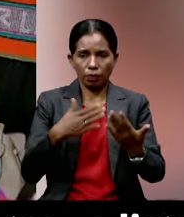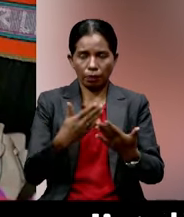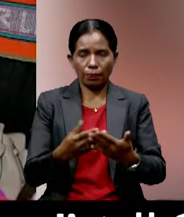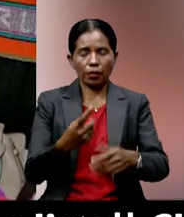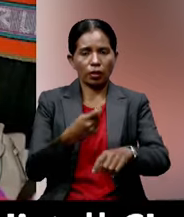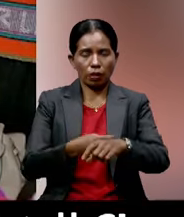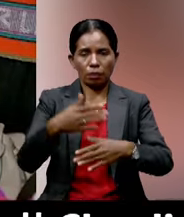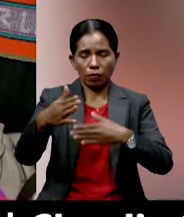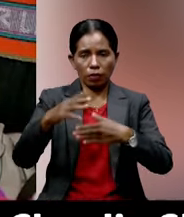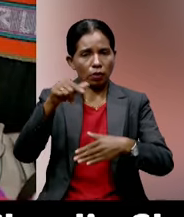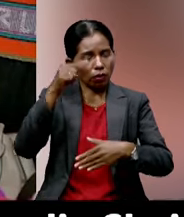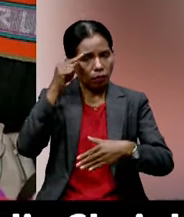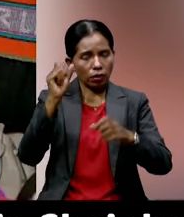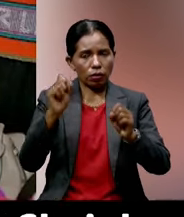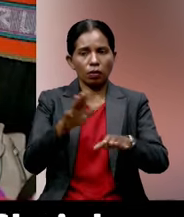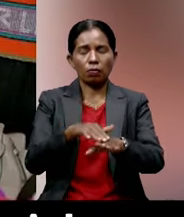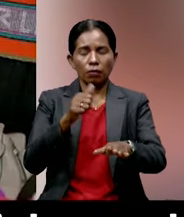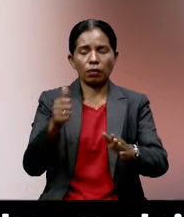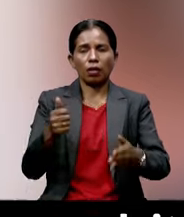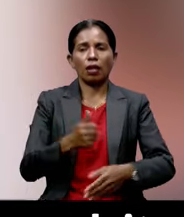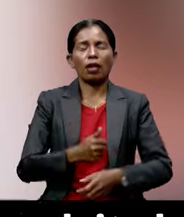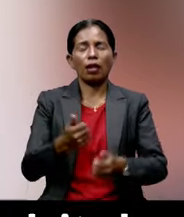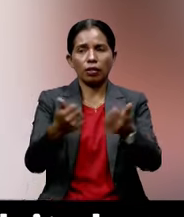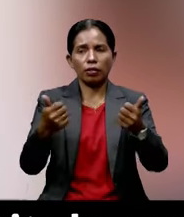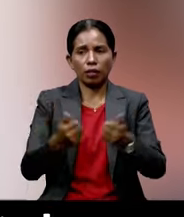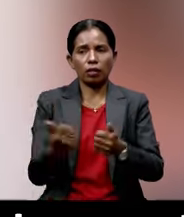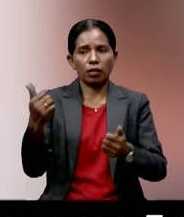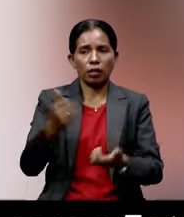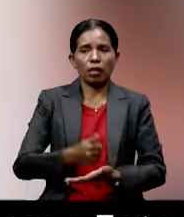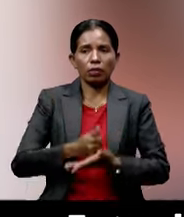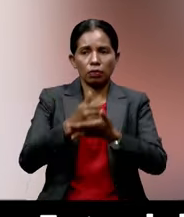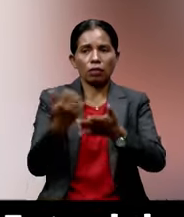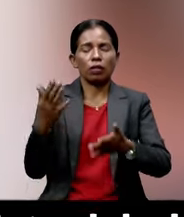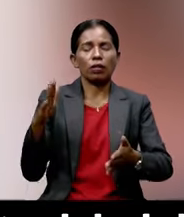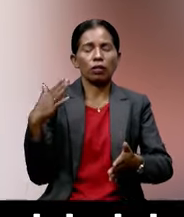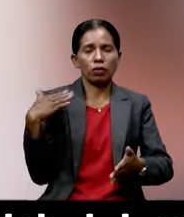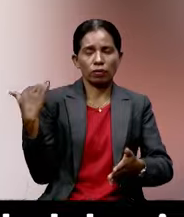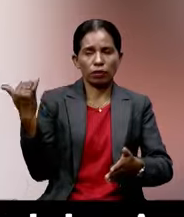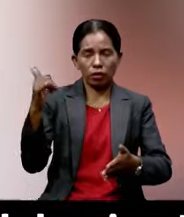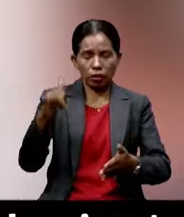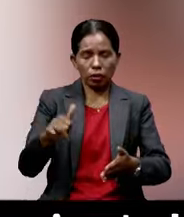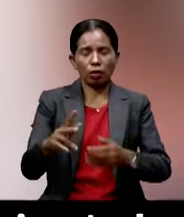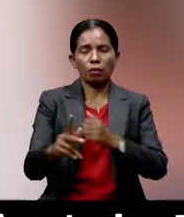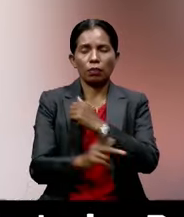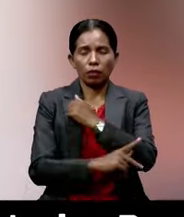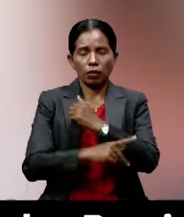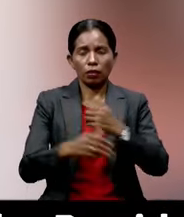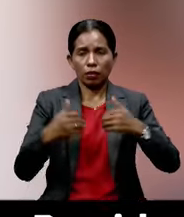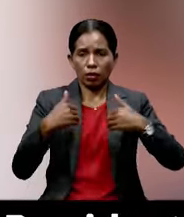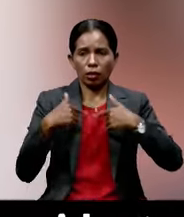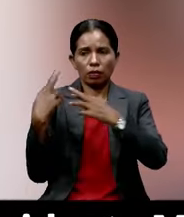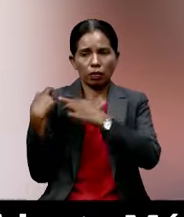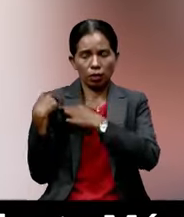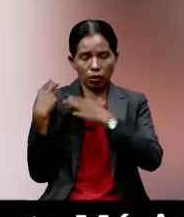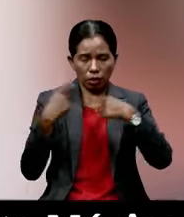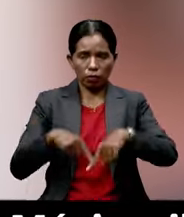tempo, o governo Mocebolo, a agência Sira, nebem facilita a jovem Sira para Portugal a tua responsabilidade, antes a